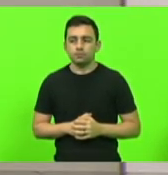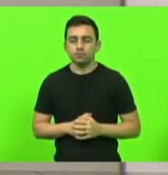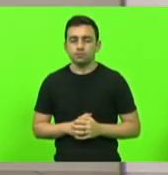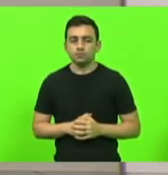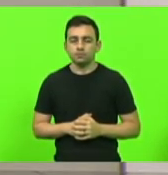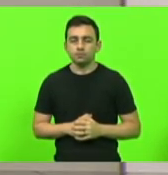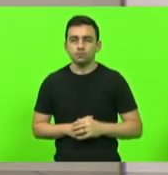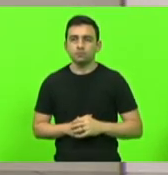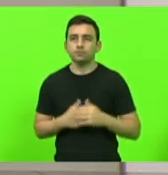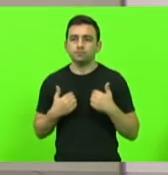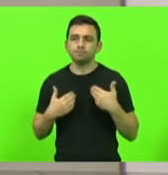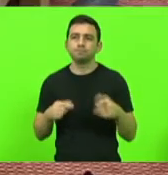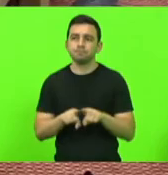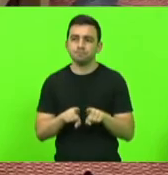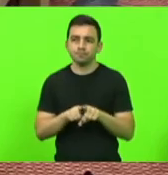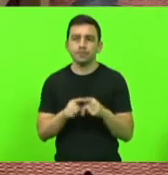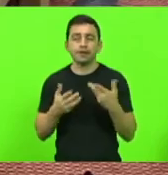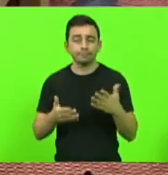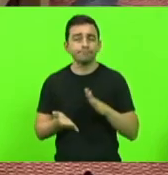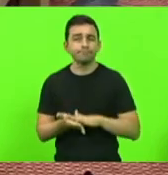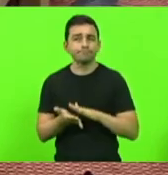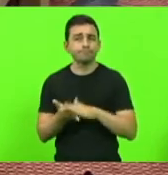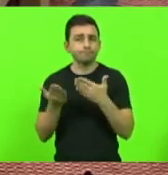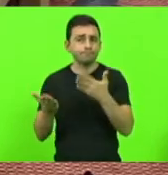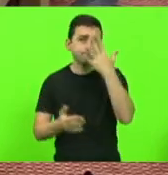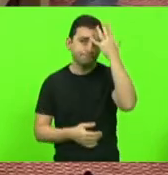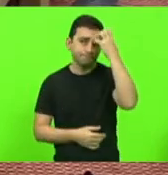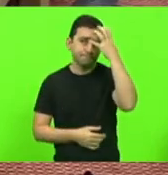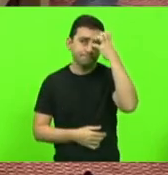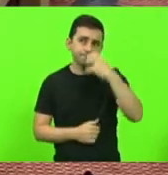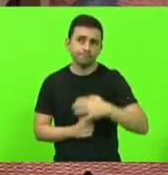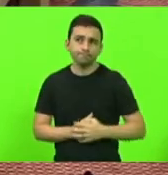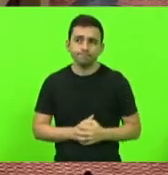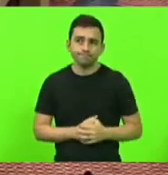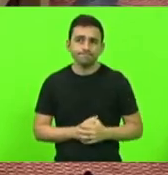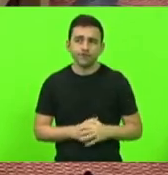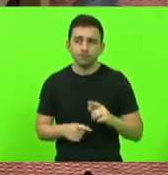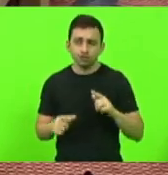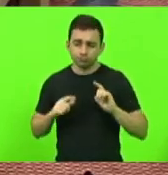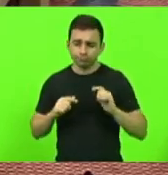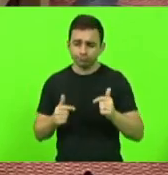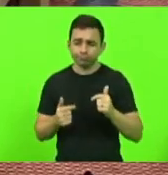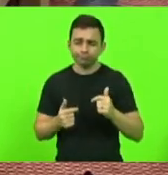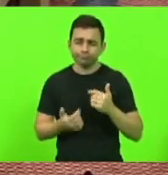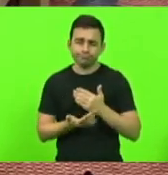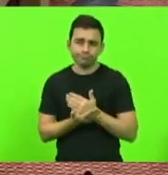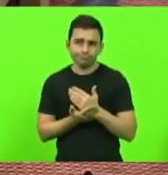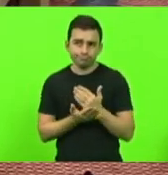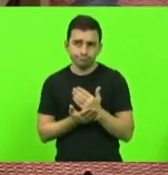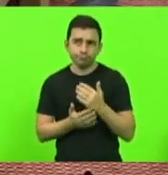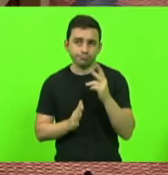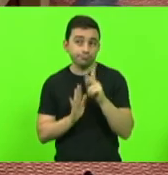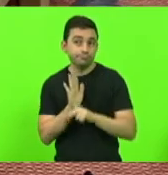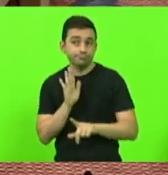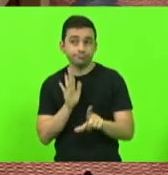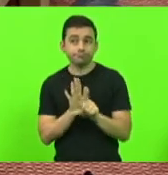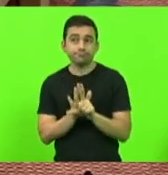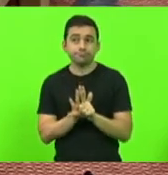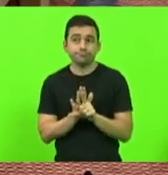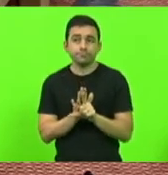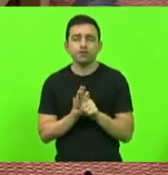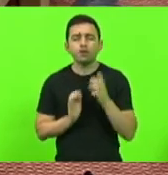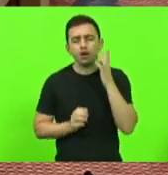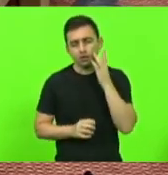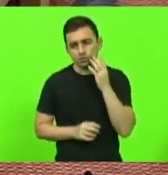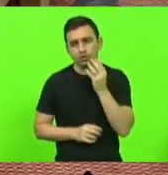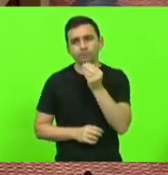aqui também parabenizar o deputado Ismael pela iniciativa do projeto de lei. E eu acho que,